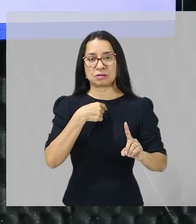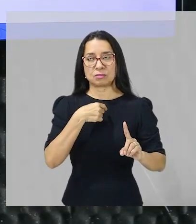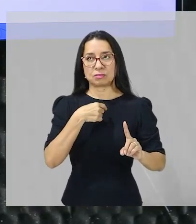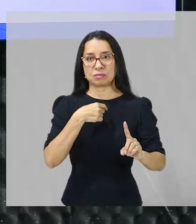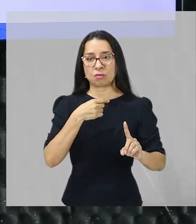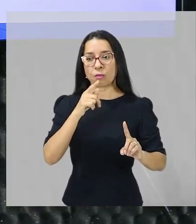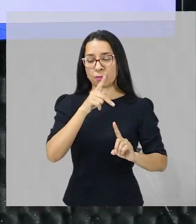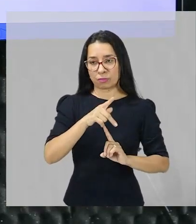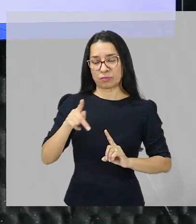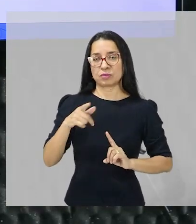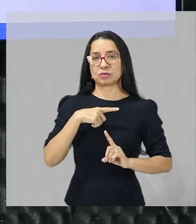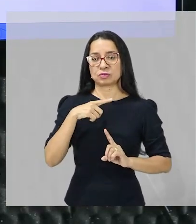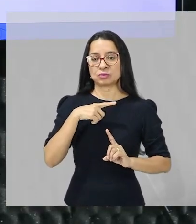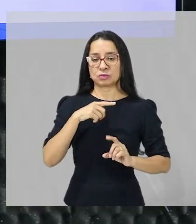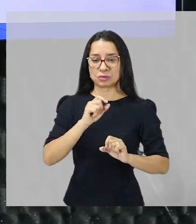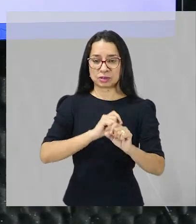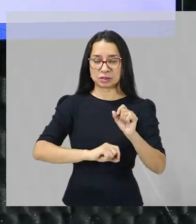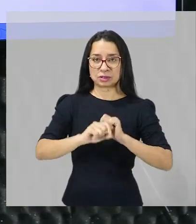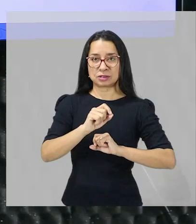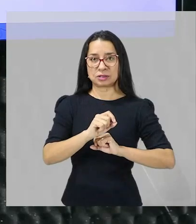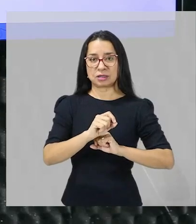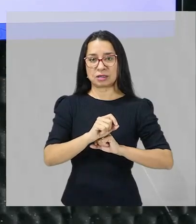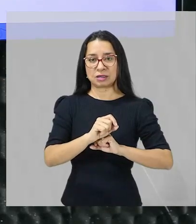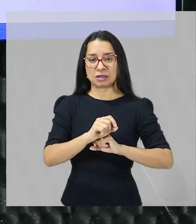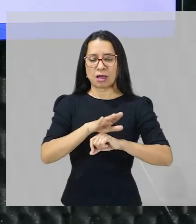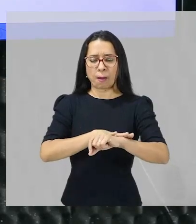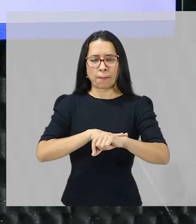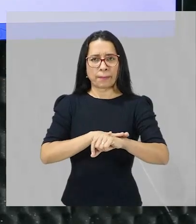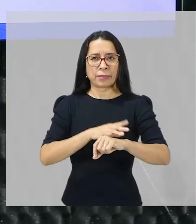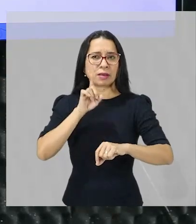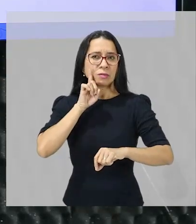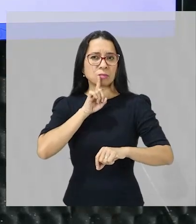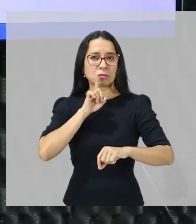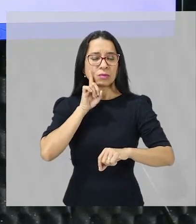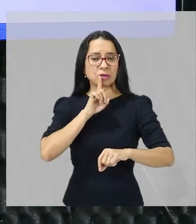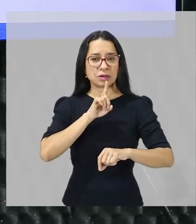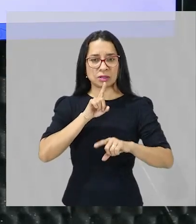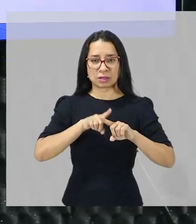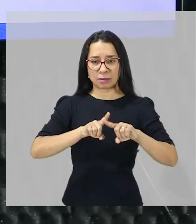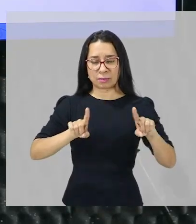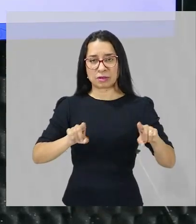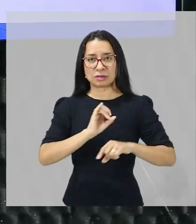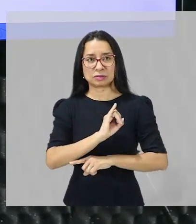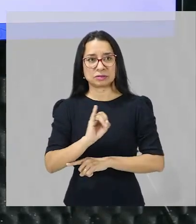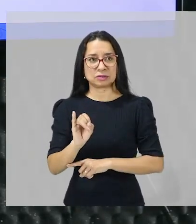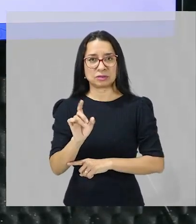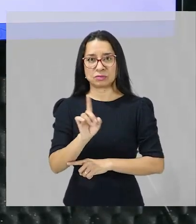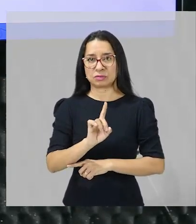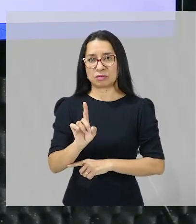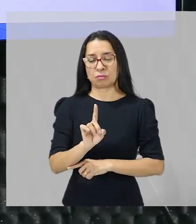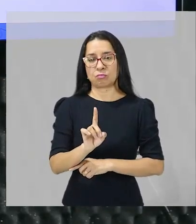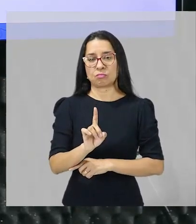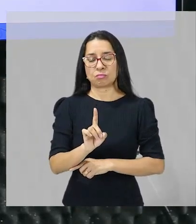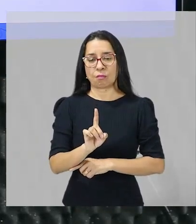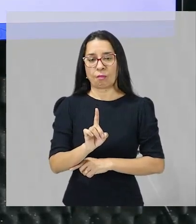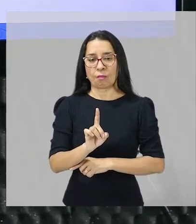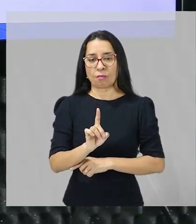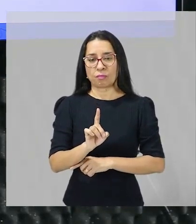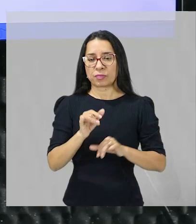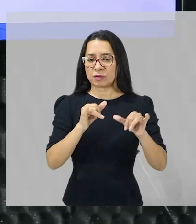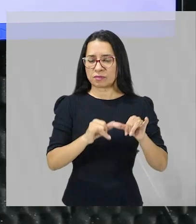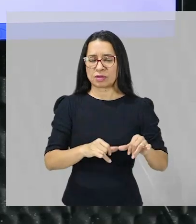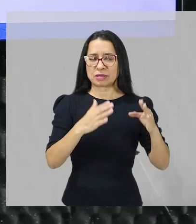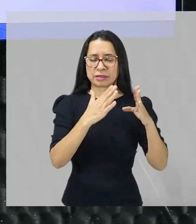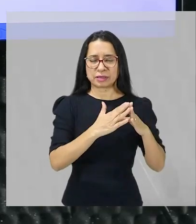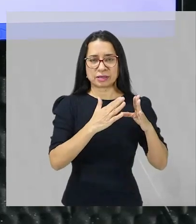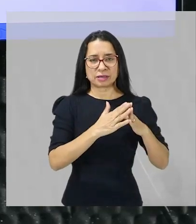predisposição genética de ser mais moreninho, ter a pele um pouquinho mais escura. Mas se eu se eu ficar só em